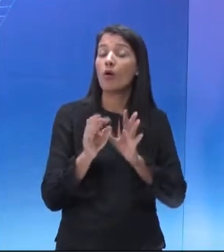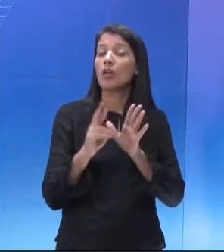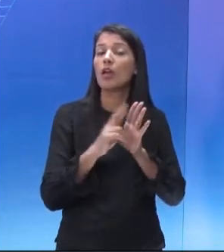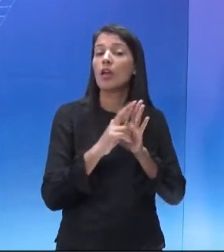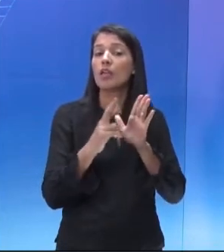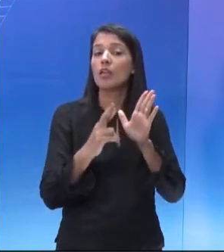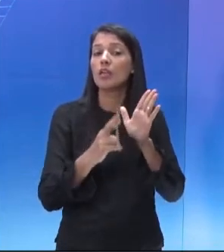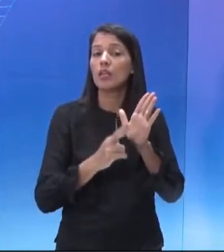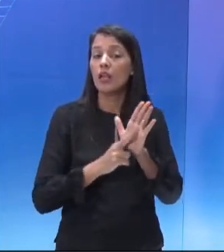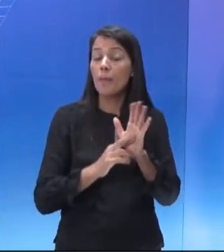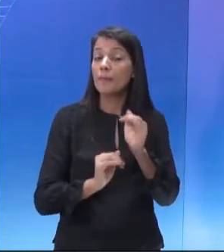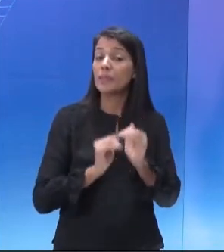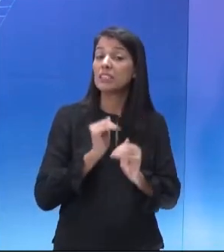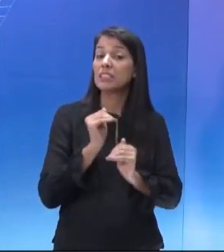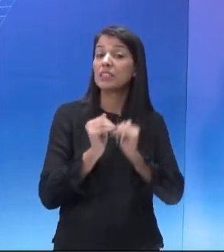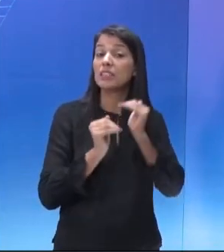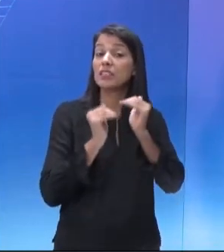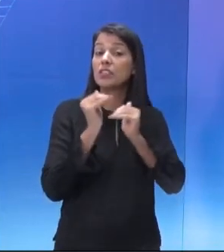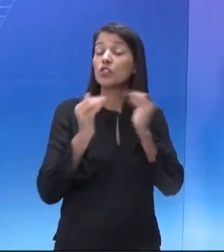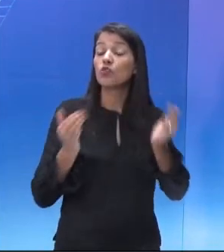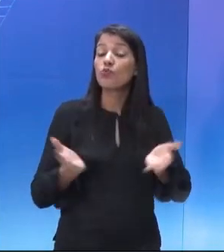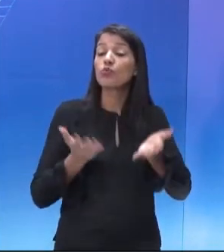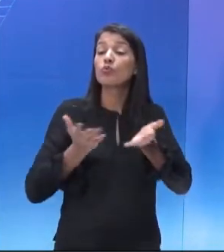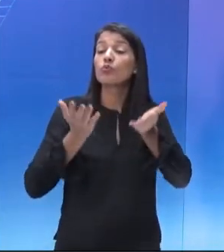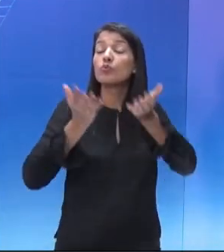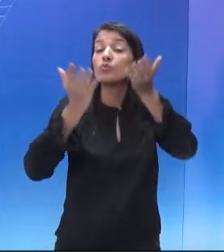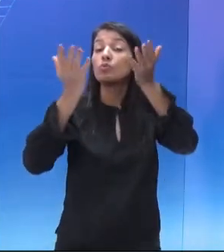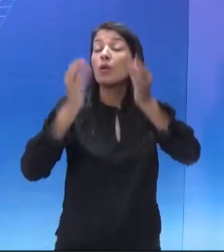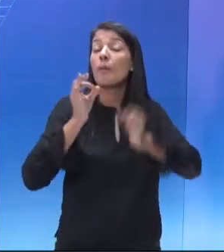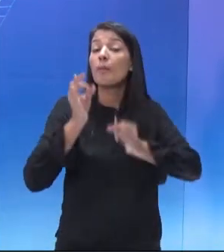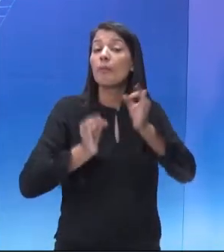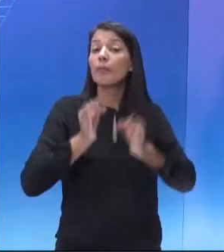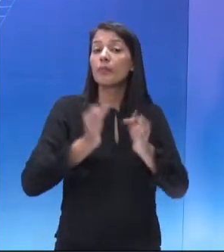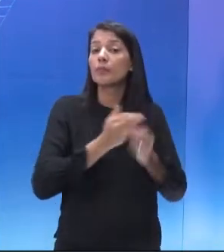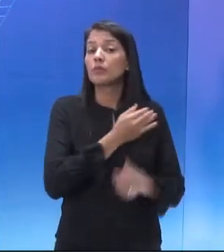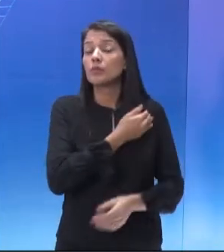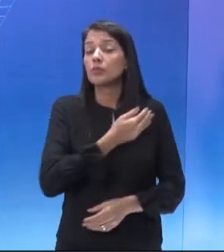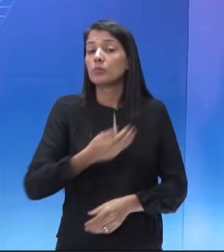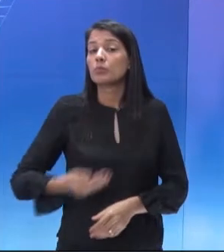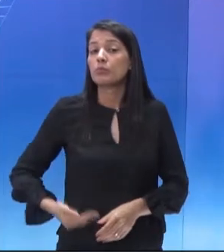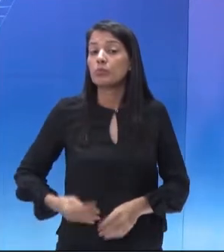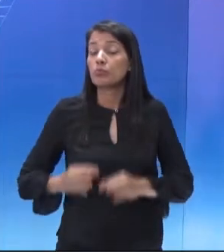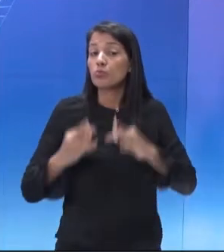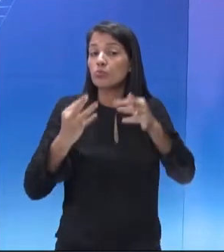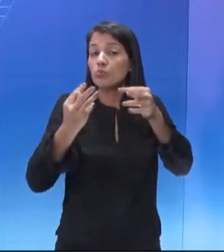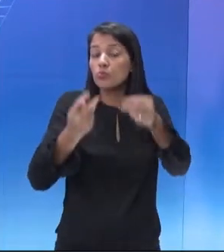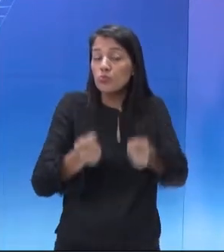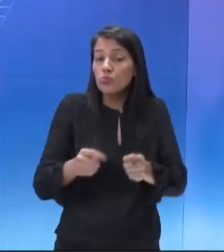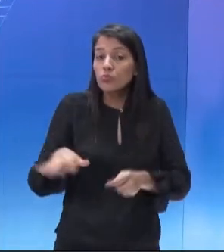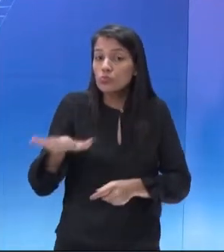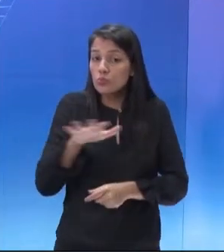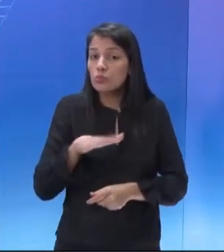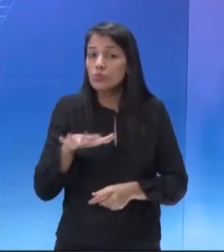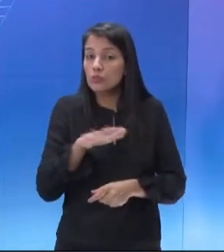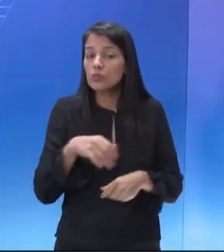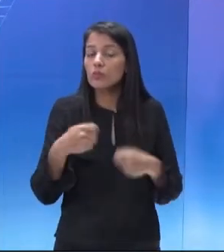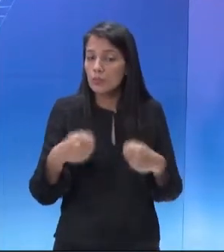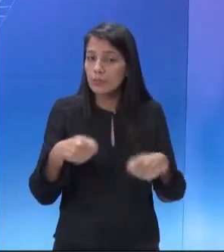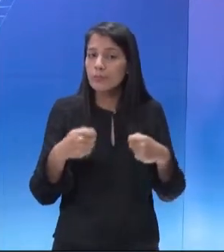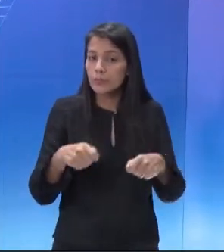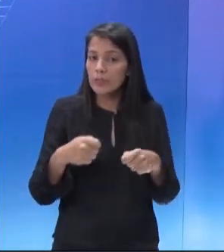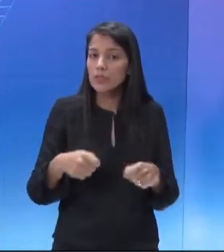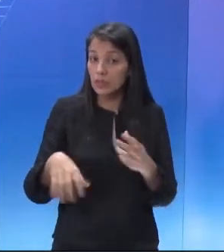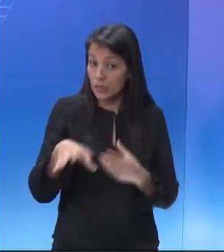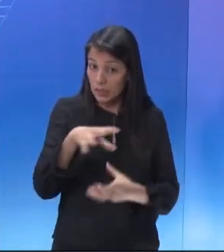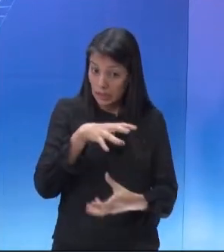um ministério só para tratar desse tipo de situação, para estimular ou para propor as políticas